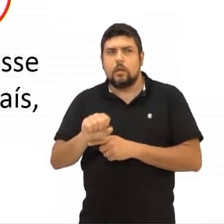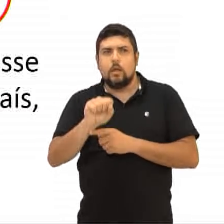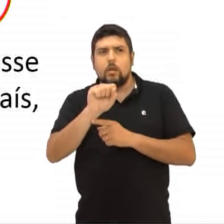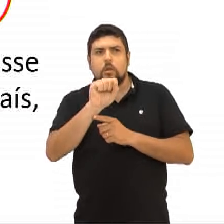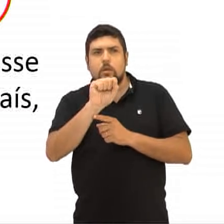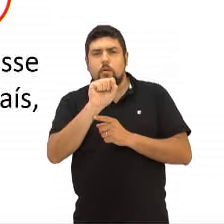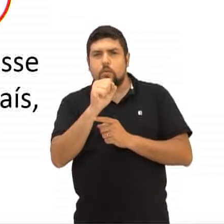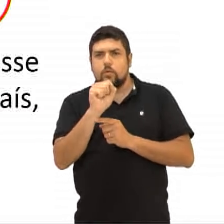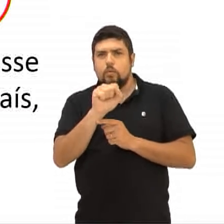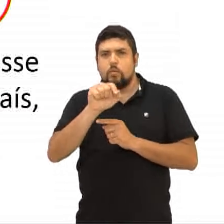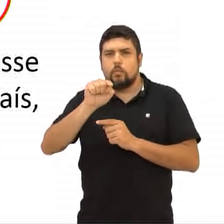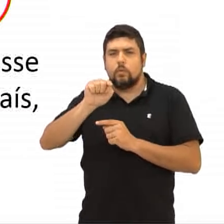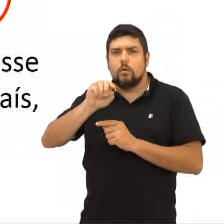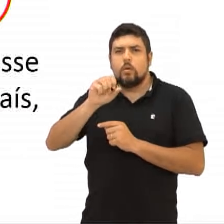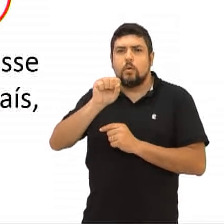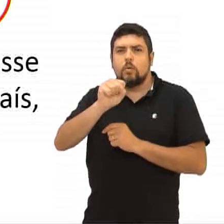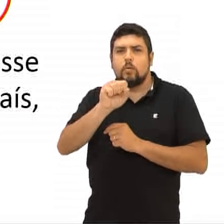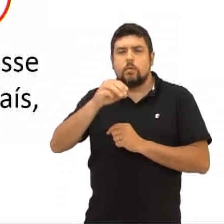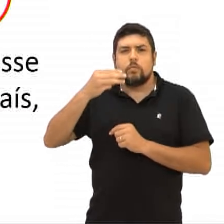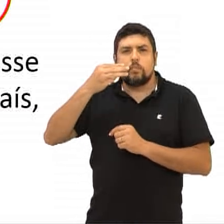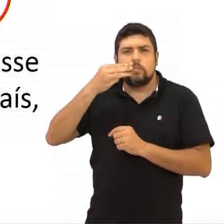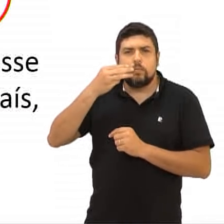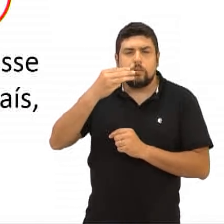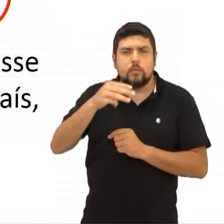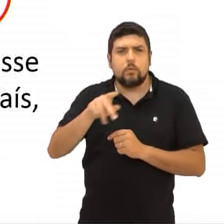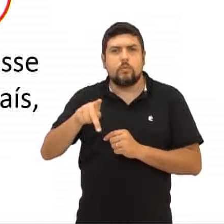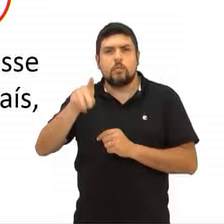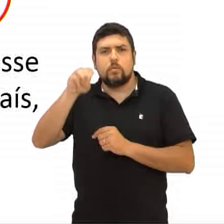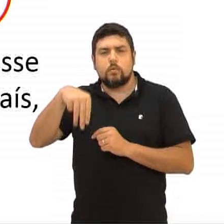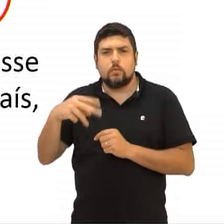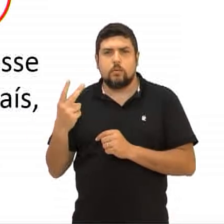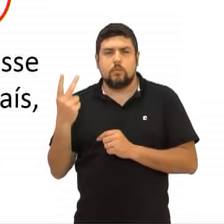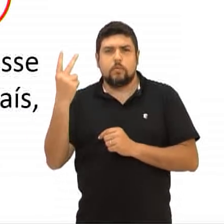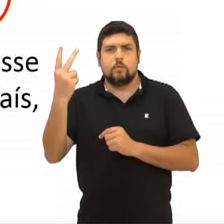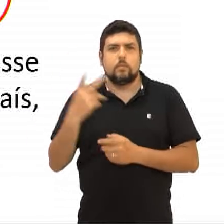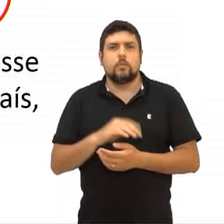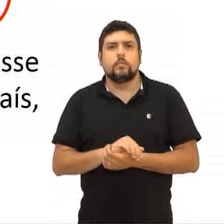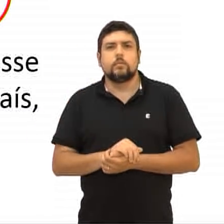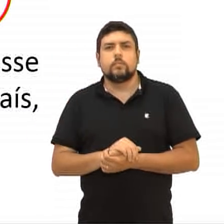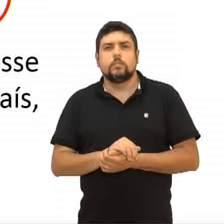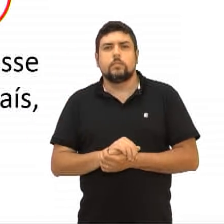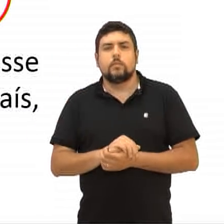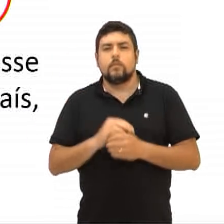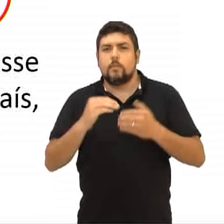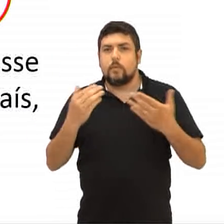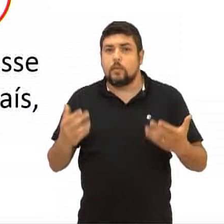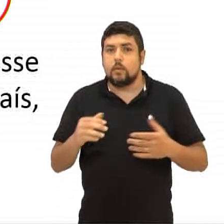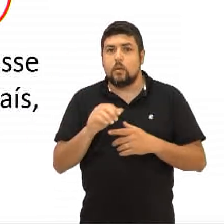8.515.767,049 km². Ou seja, cerca de